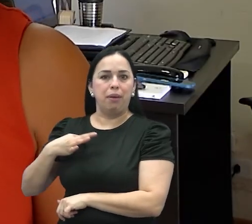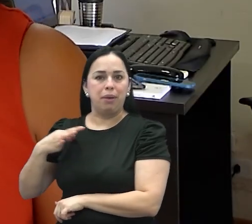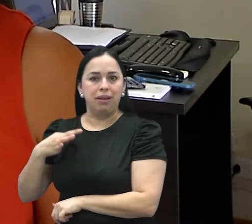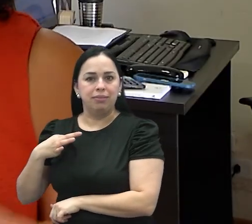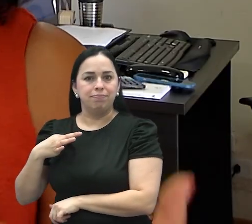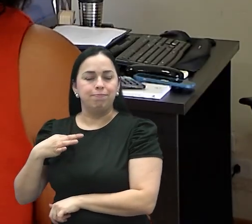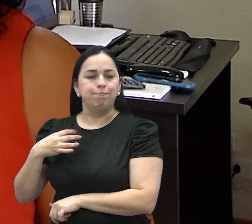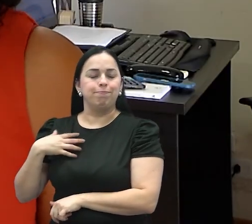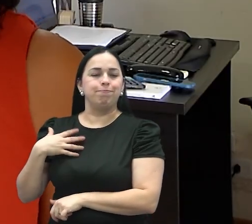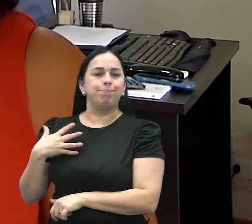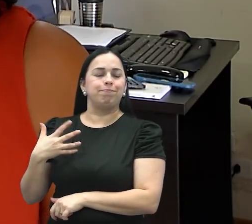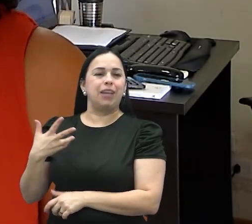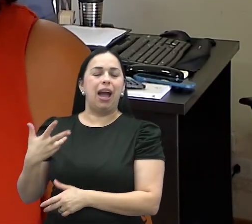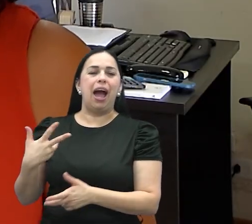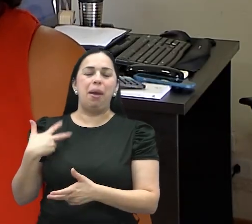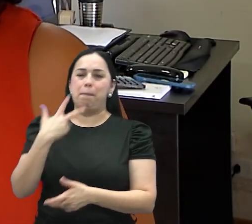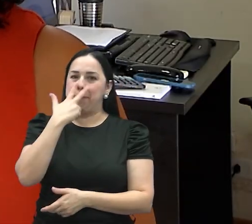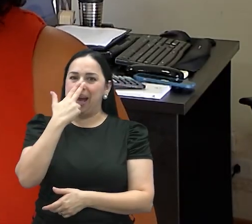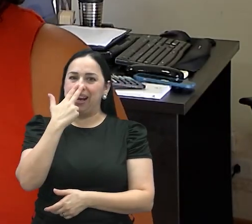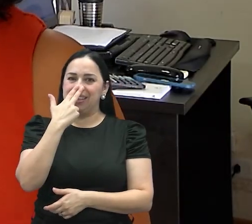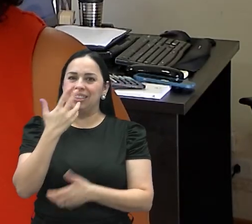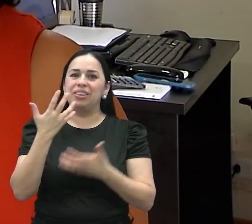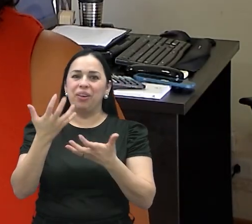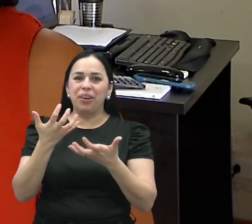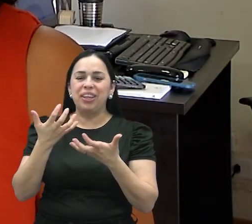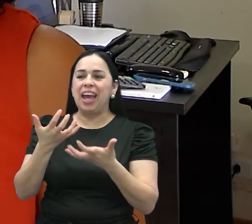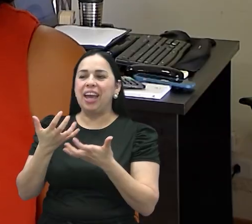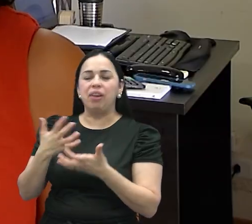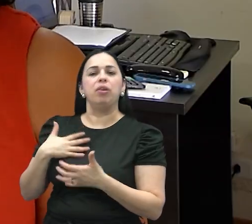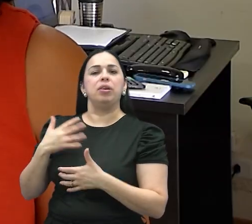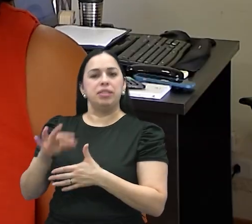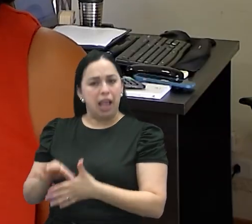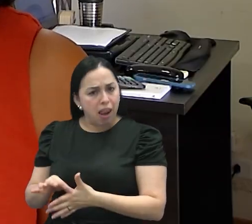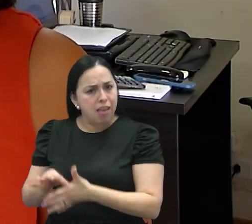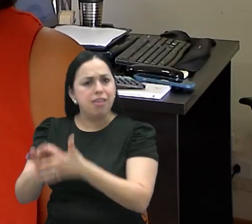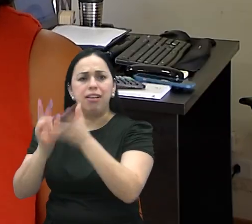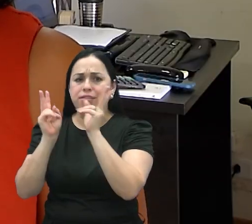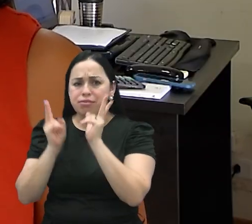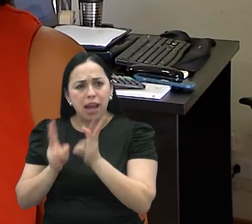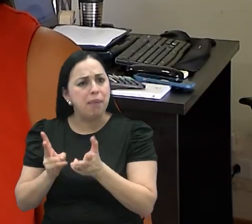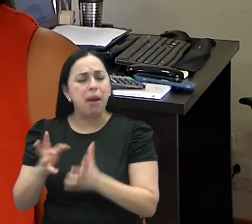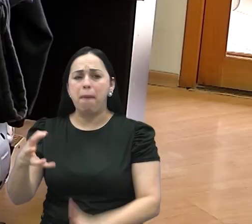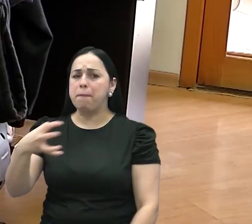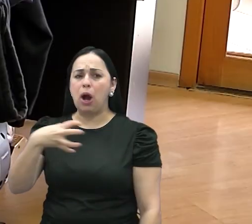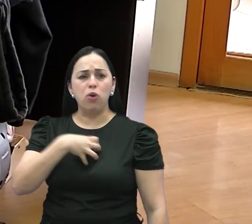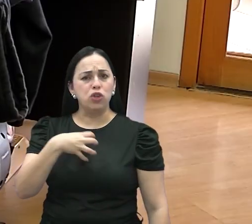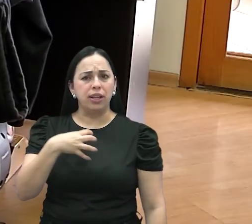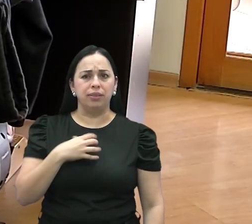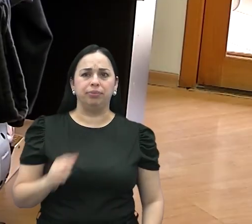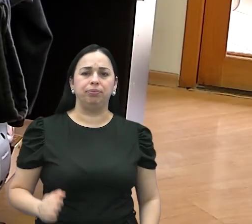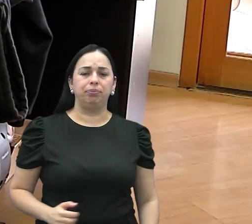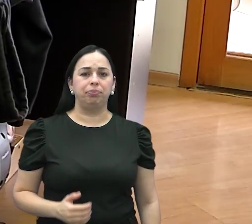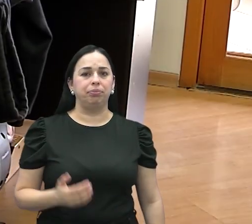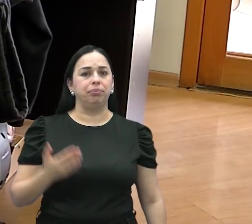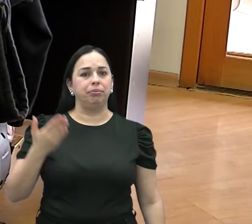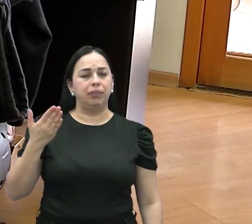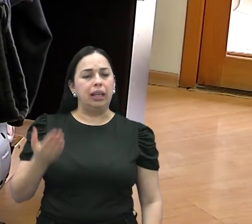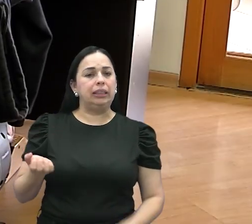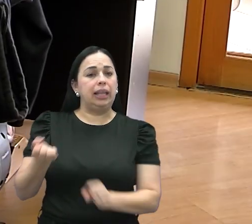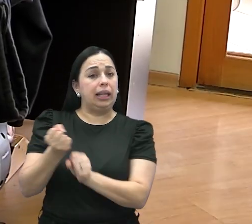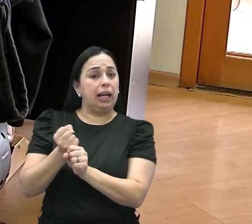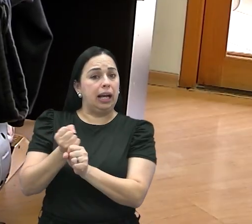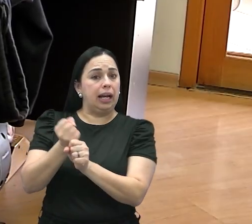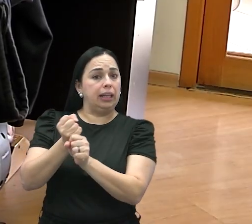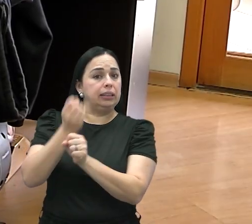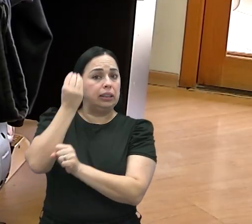eu percebo que eu tenho que estar metida em alguma coisa que eu esteja à frente, ajudando, liderando, apoiando nesse sentido. Apesar de anos de experiência